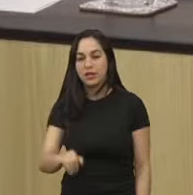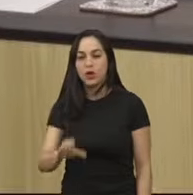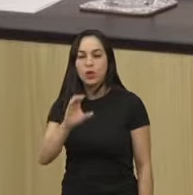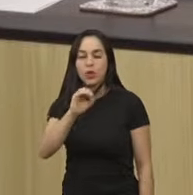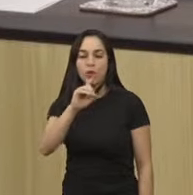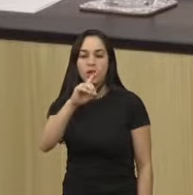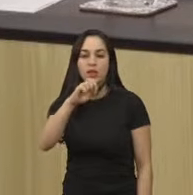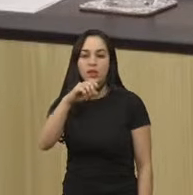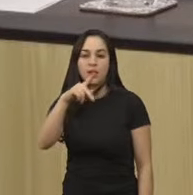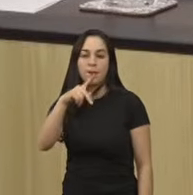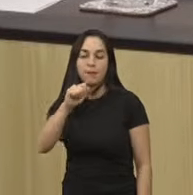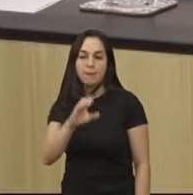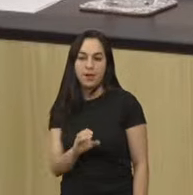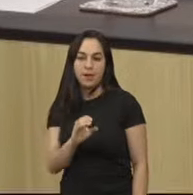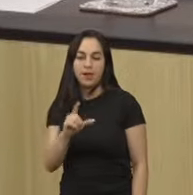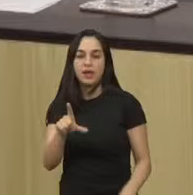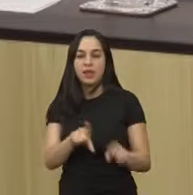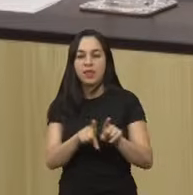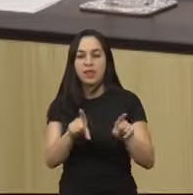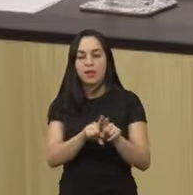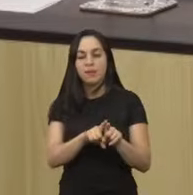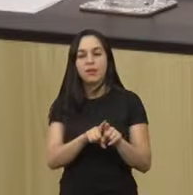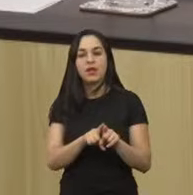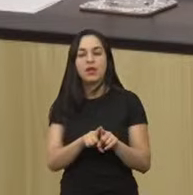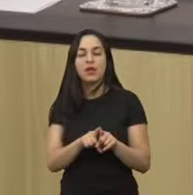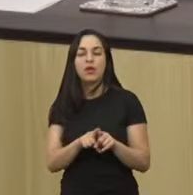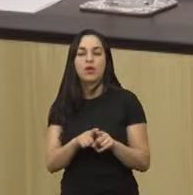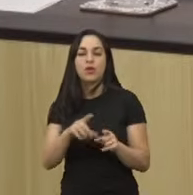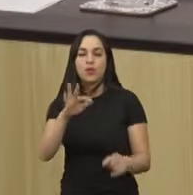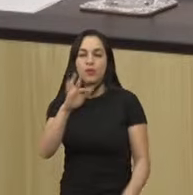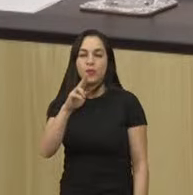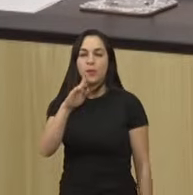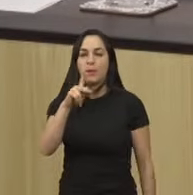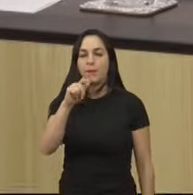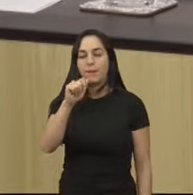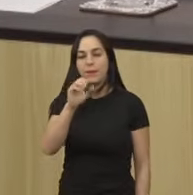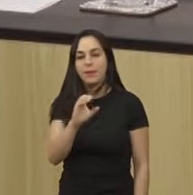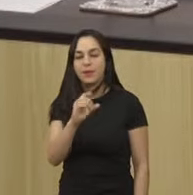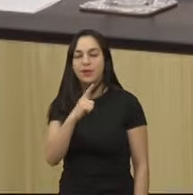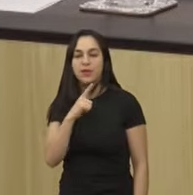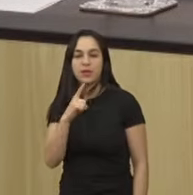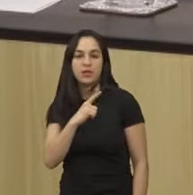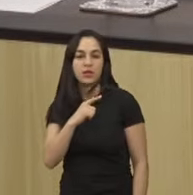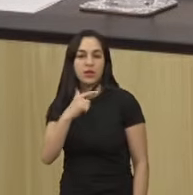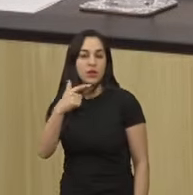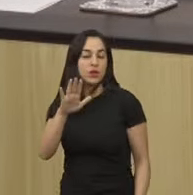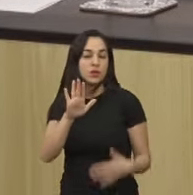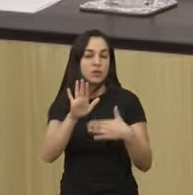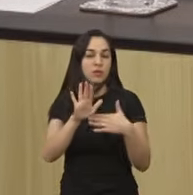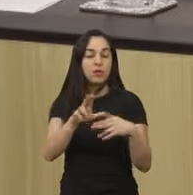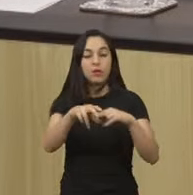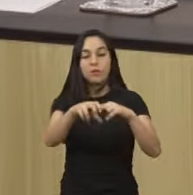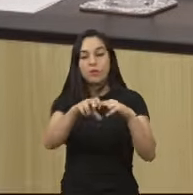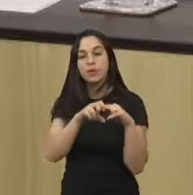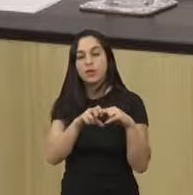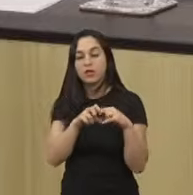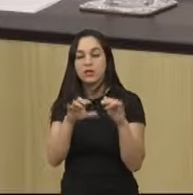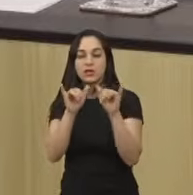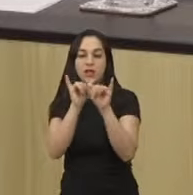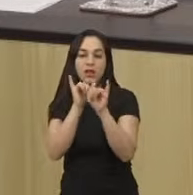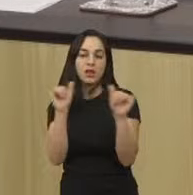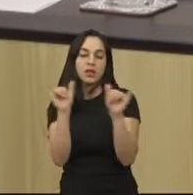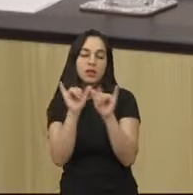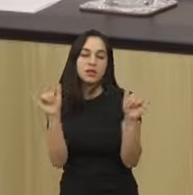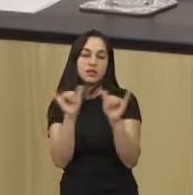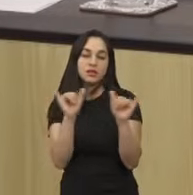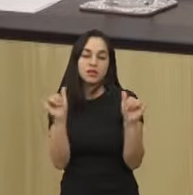CODEPAC, e o Fundo de Patrimônio Cultural de Jacareí, FUPAC, e dá outras providências. Portanto, a declaração